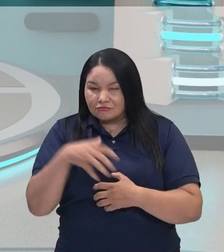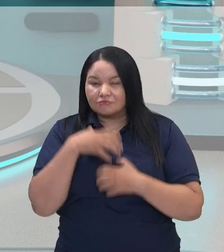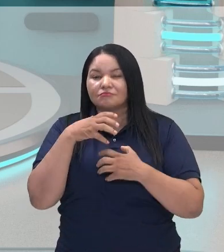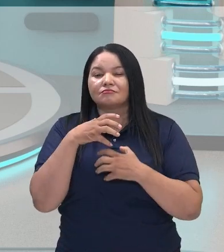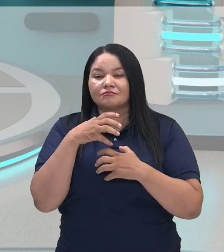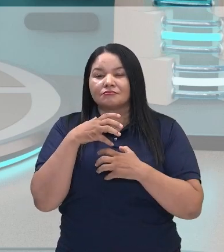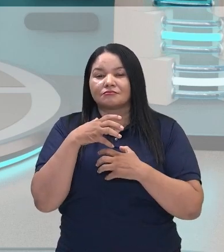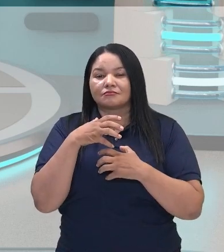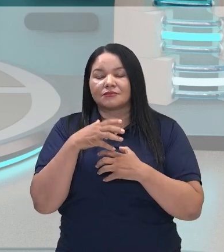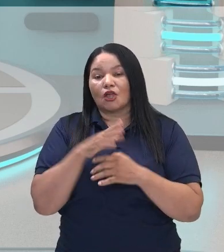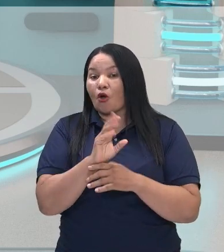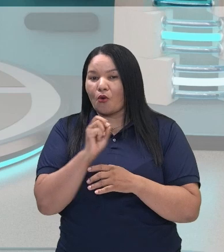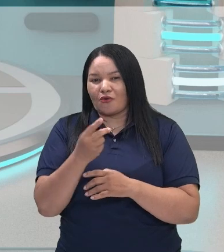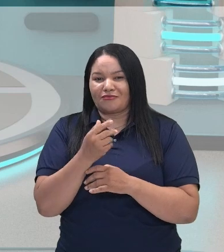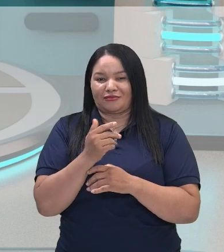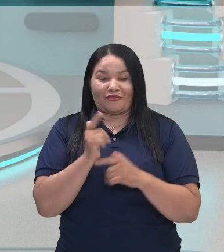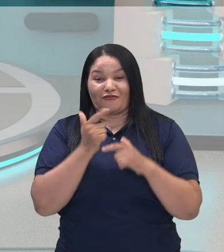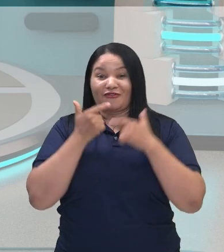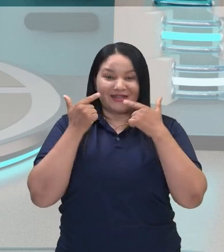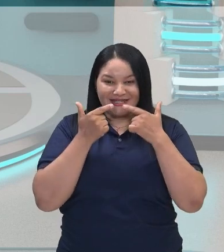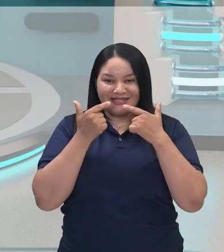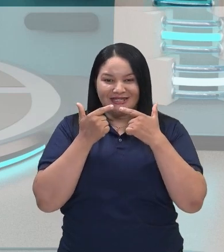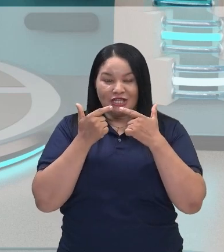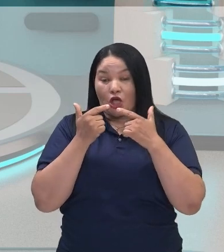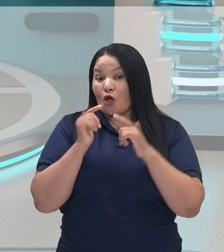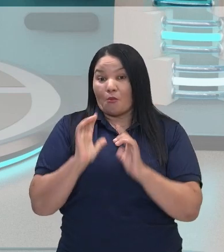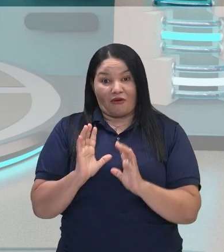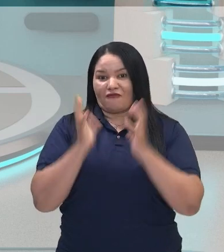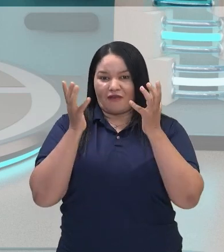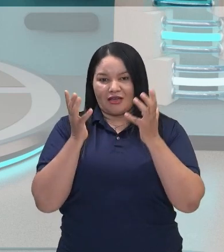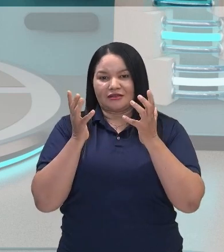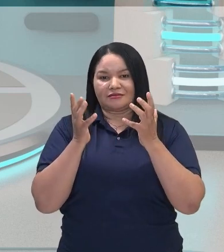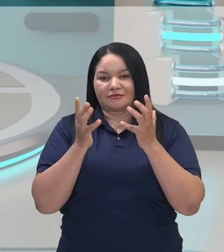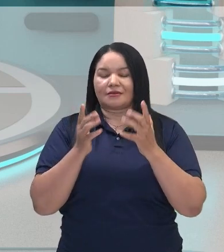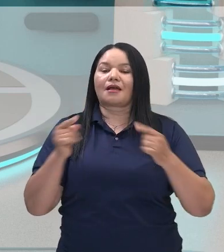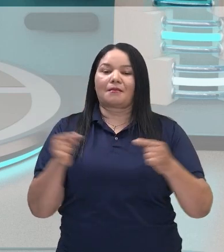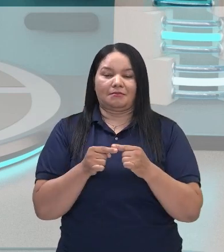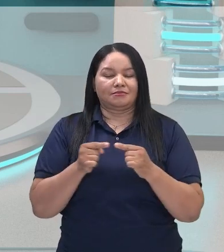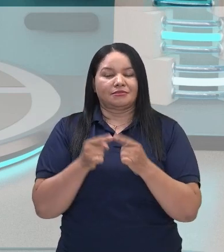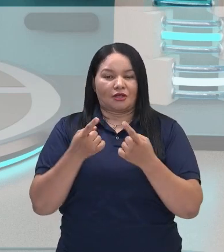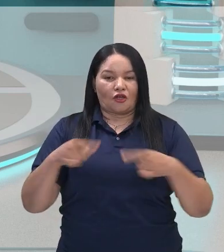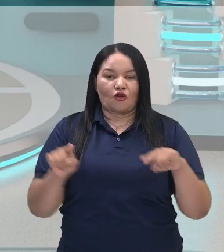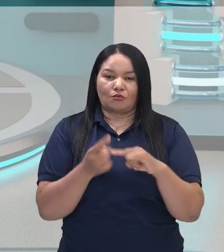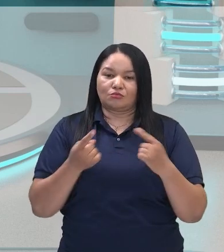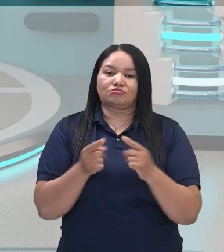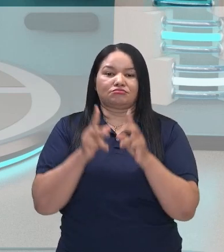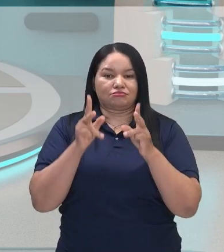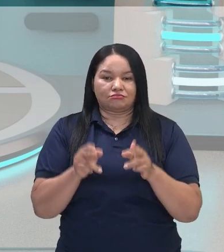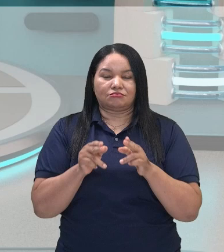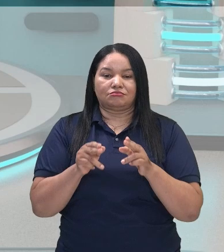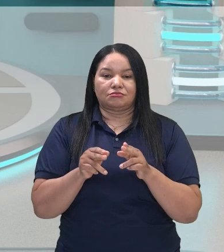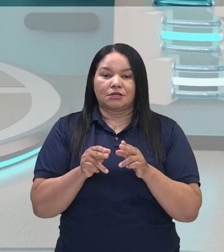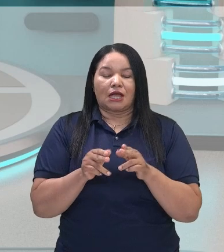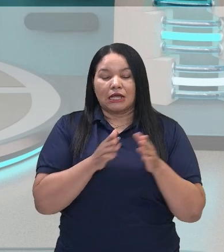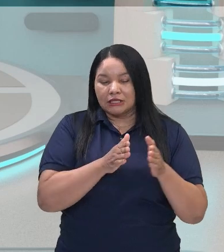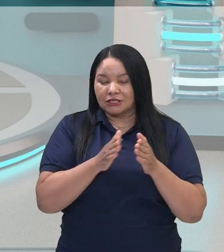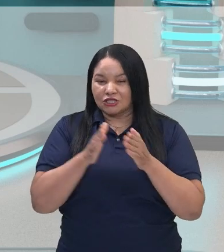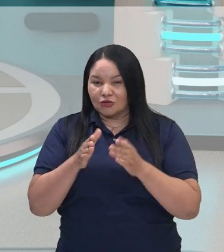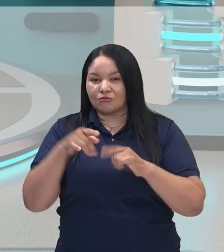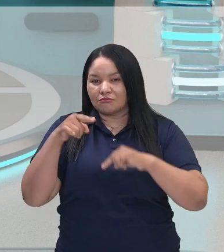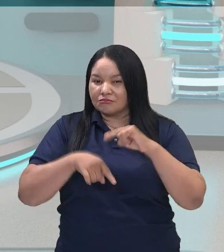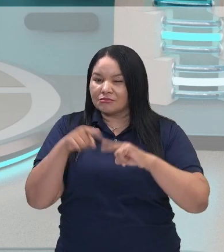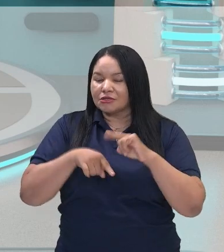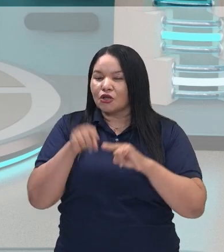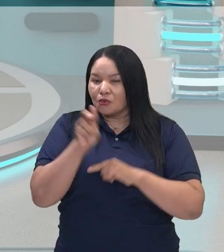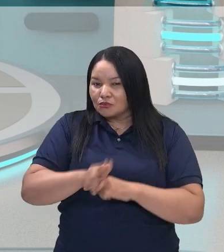pessoa feliz, uma festa. Então, a trilha sonora, ela vai compor, ela vai ser mais um elemento